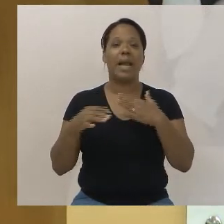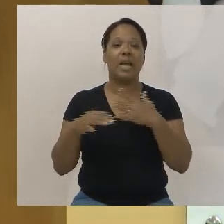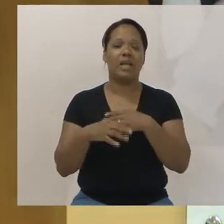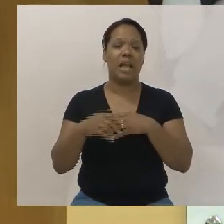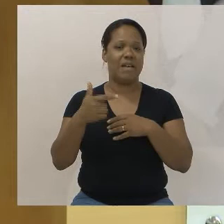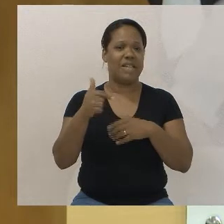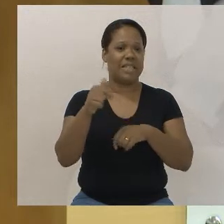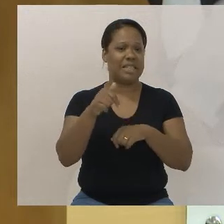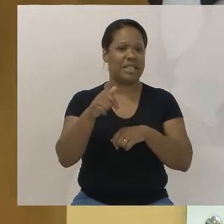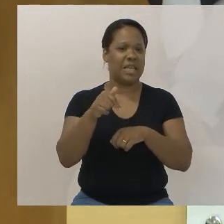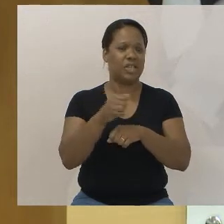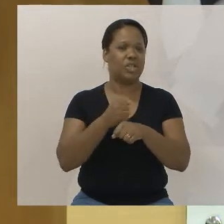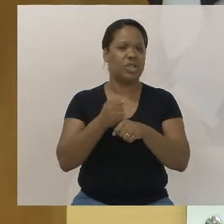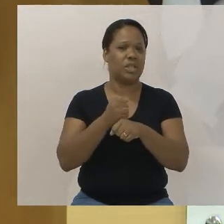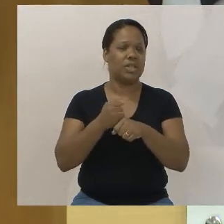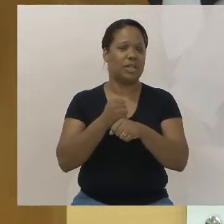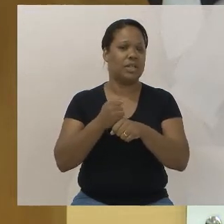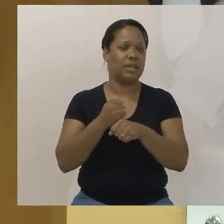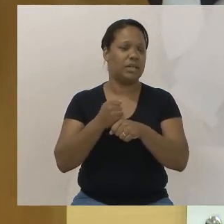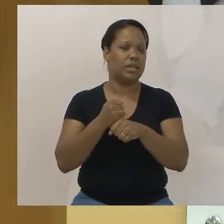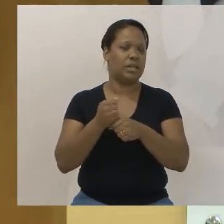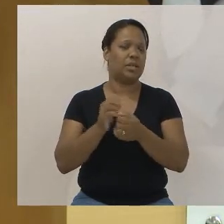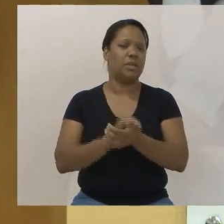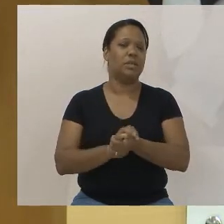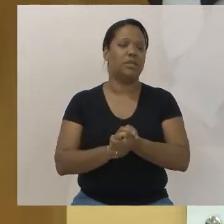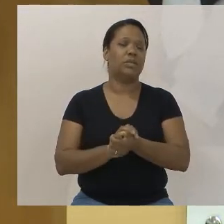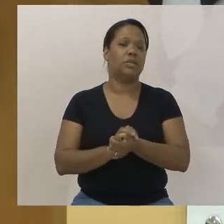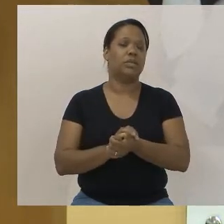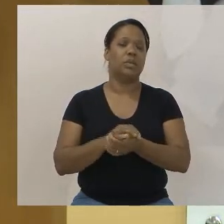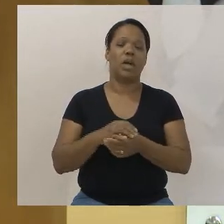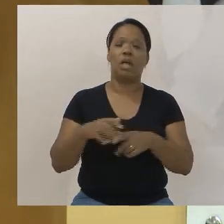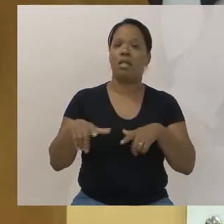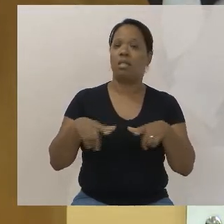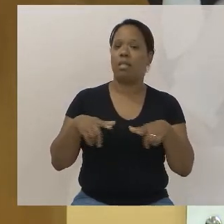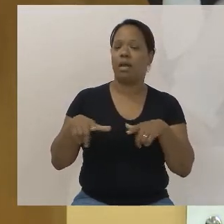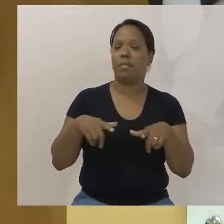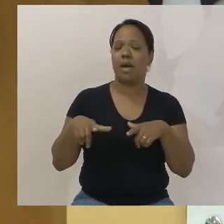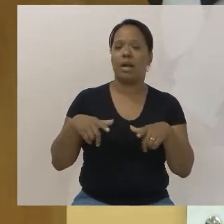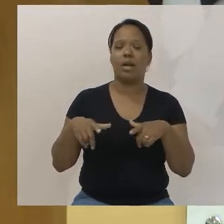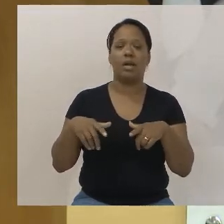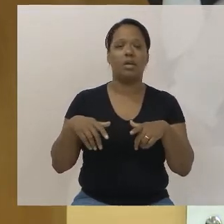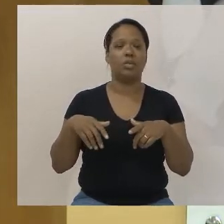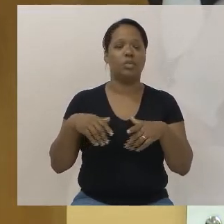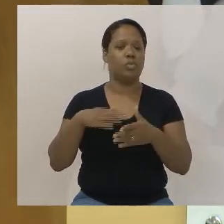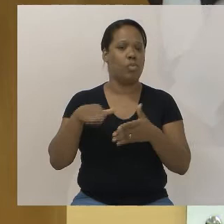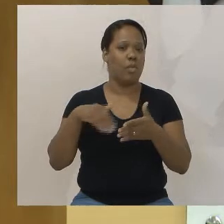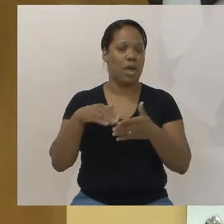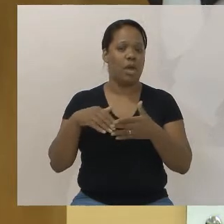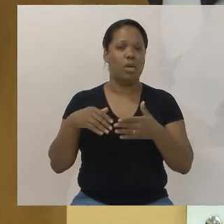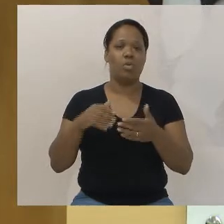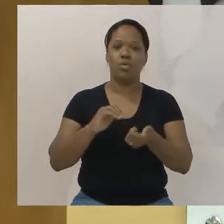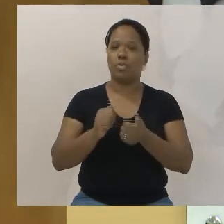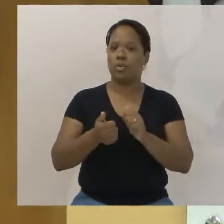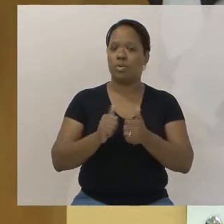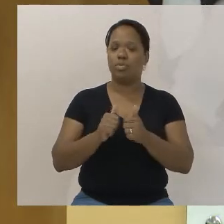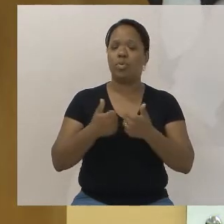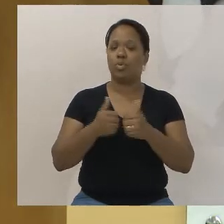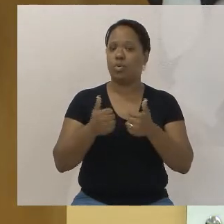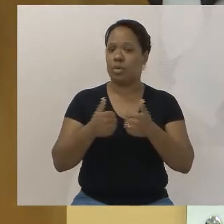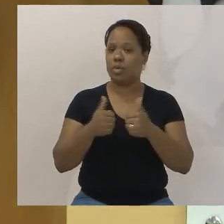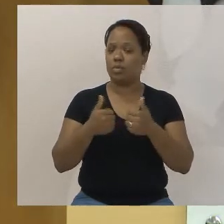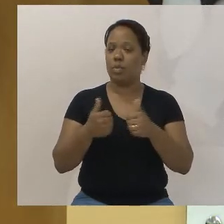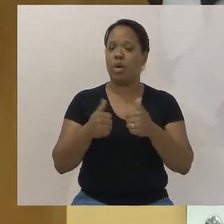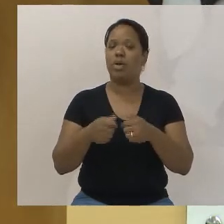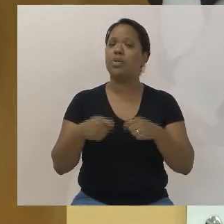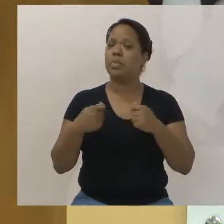tô há 27 anos na área do transporte né e a nossa cidade ainda tem muito que avançar em relação